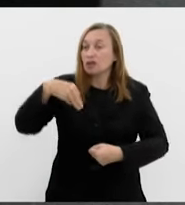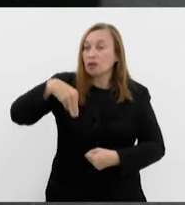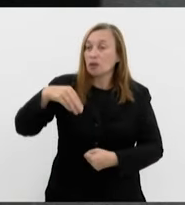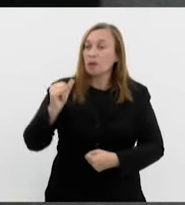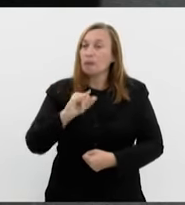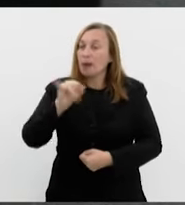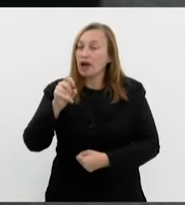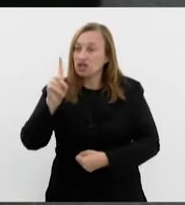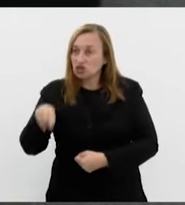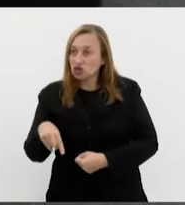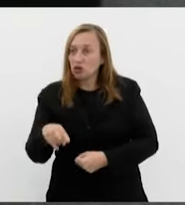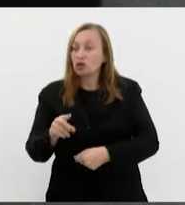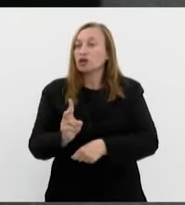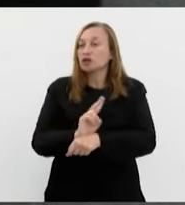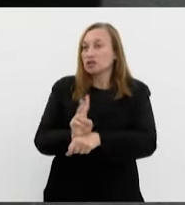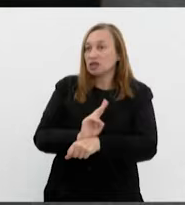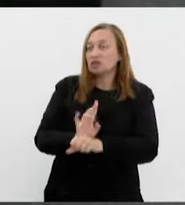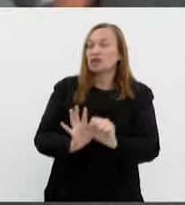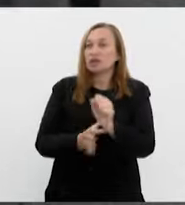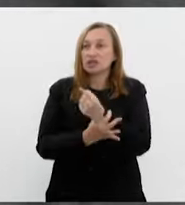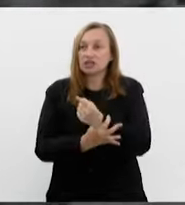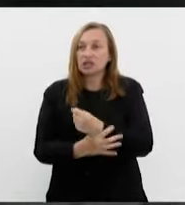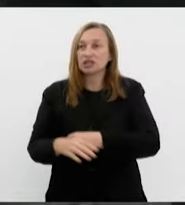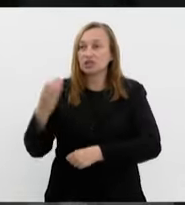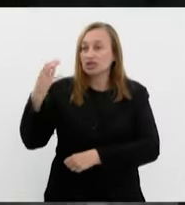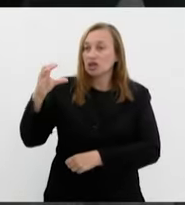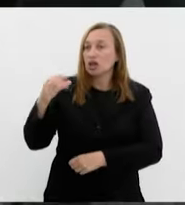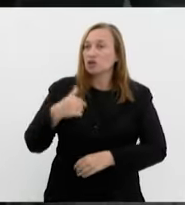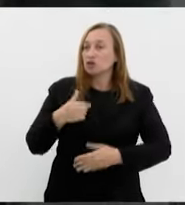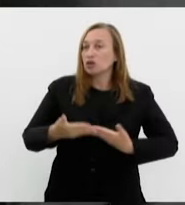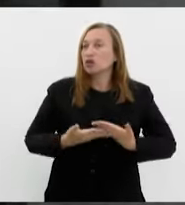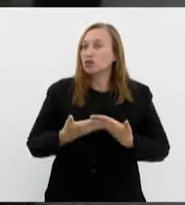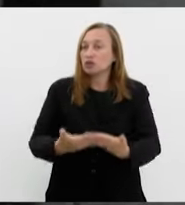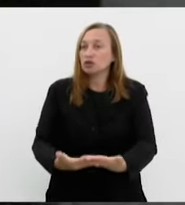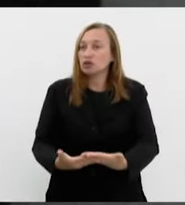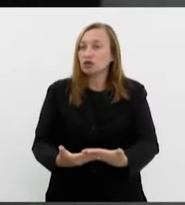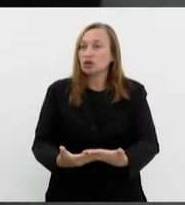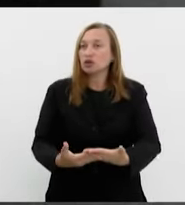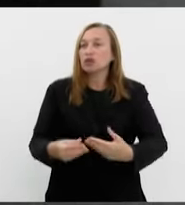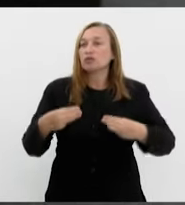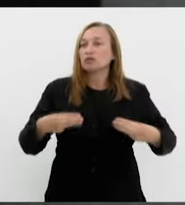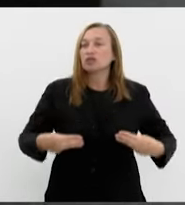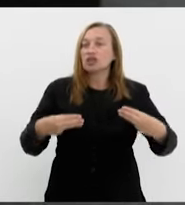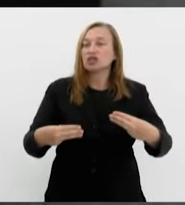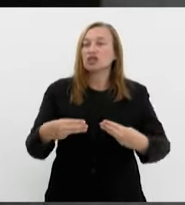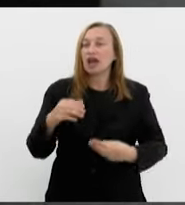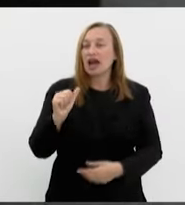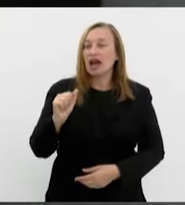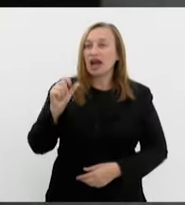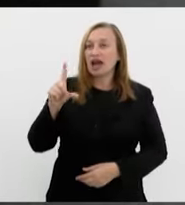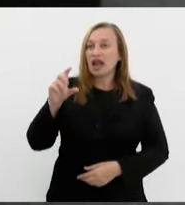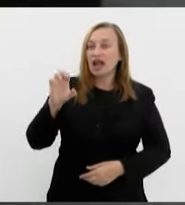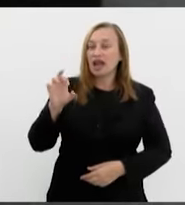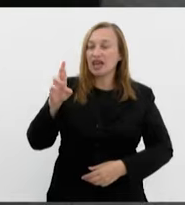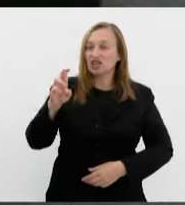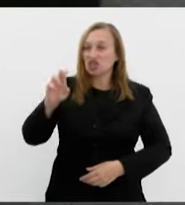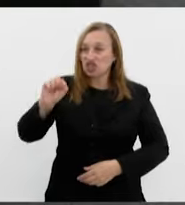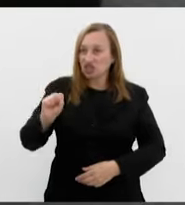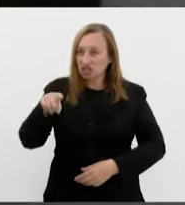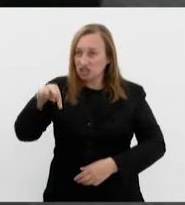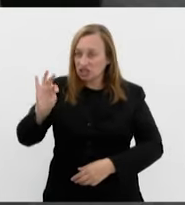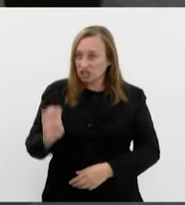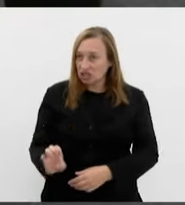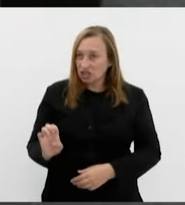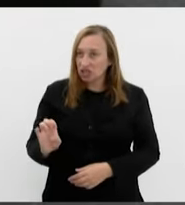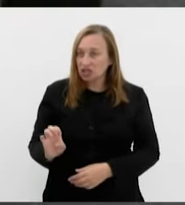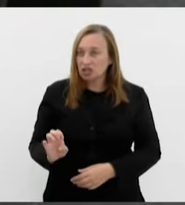do Programa Segurança Presente em Niterói, eu estou encaminhando ao ministro Alexandre de Moraes e dizer o seguinte: os modos